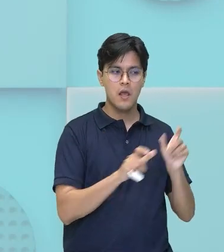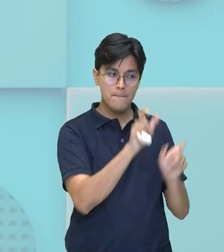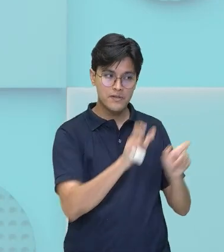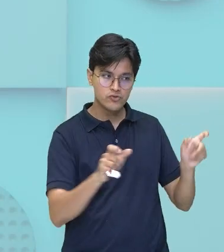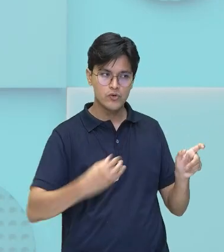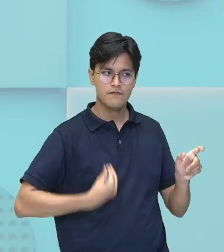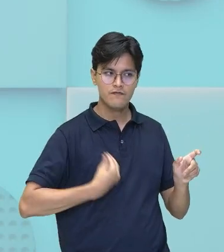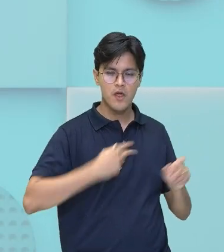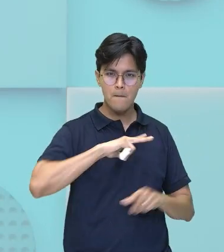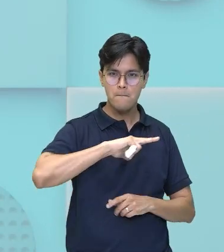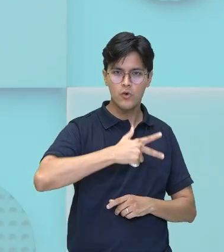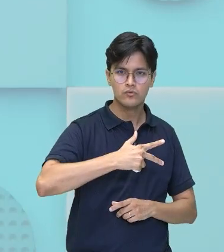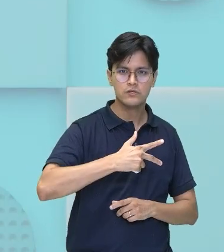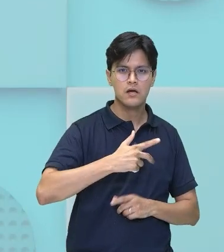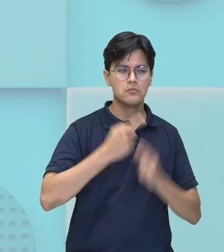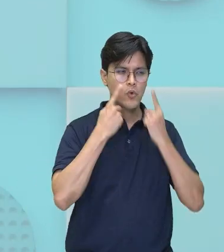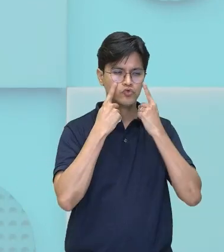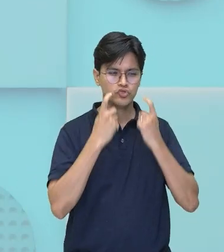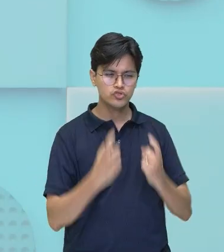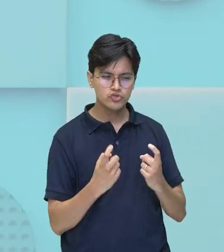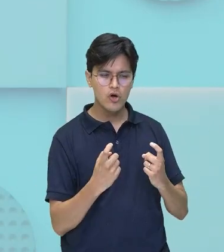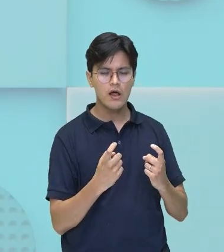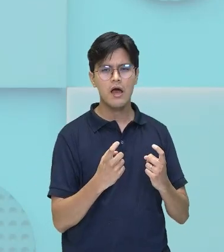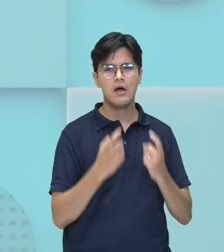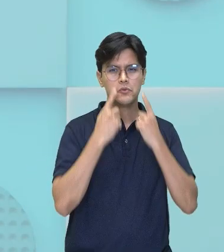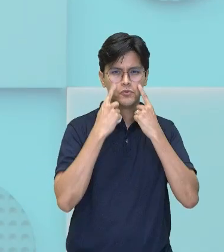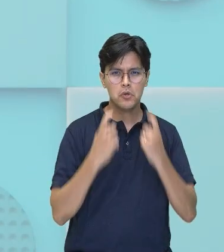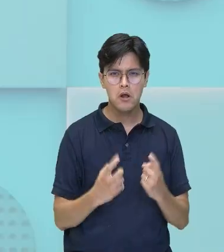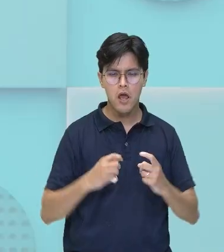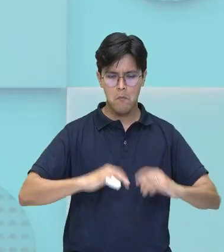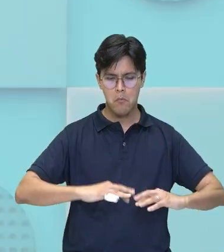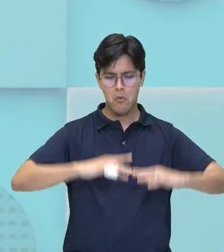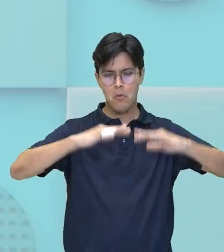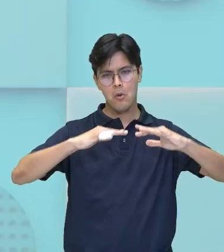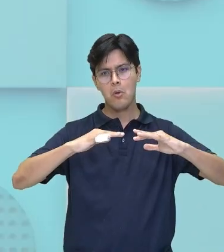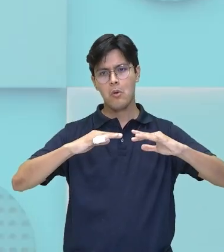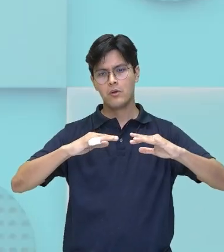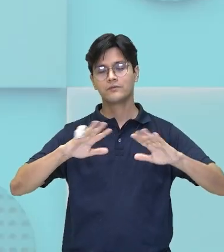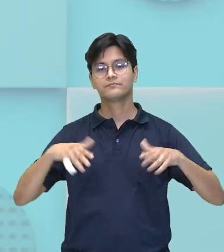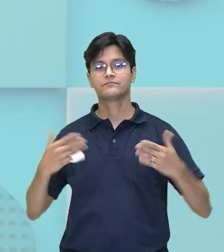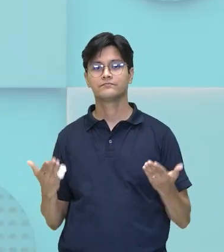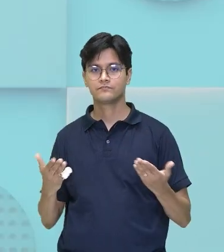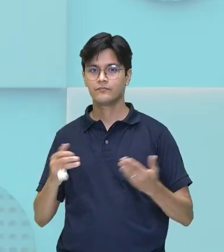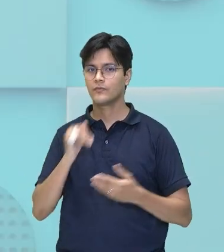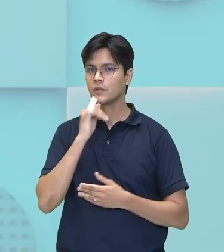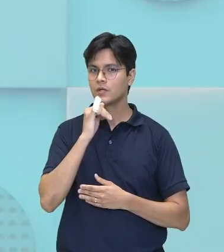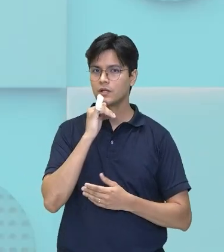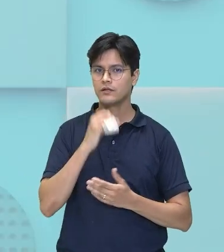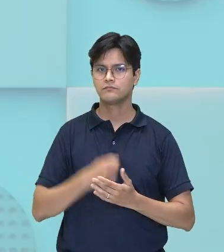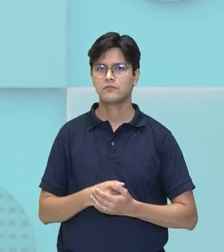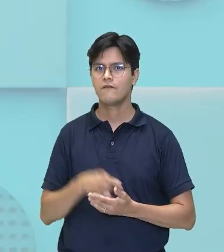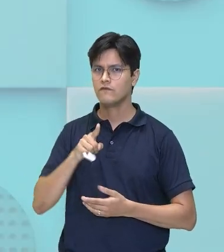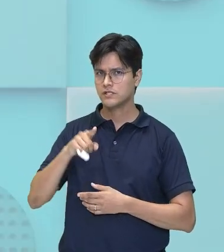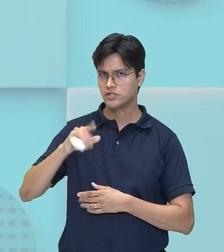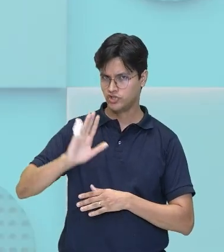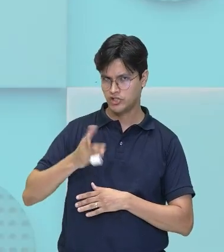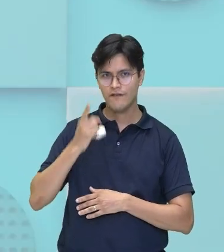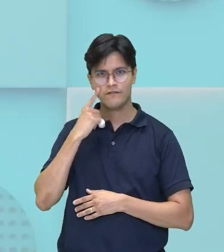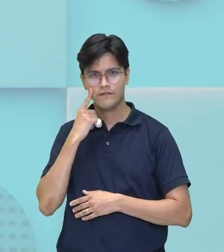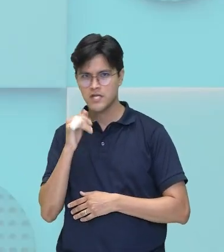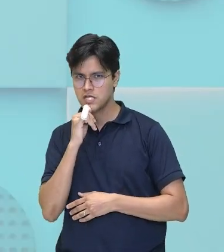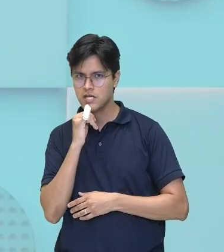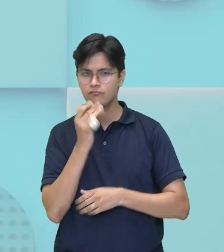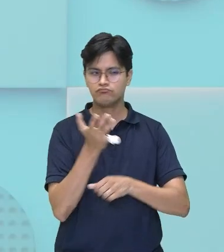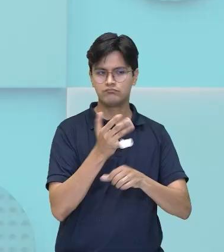pouquinho de sal. Chora. Vocês já viram na internet bem assim? Engole esse choro. Aí a garotinha vai lá e fica... Pega a lágrima